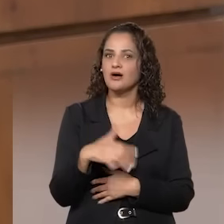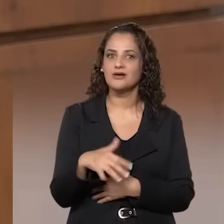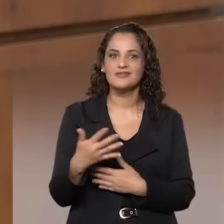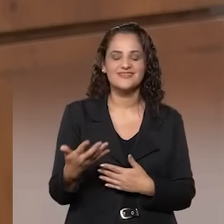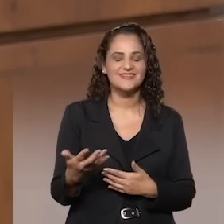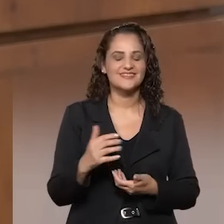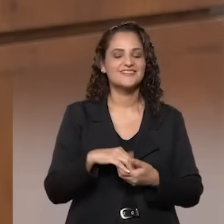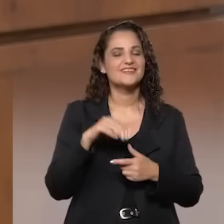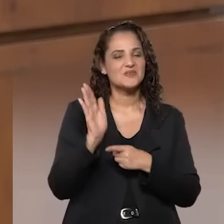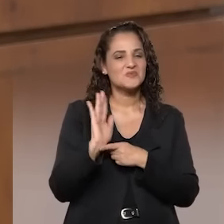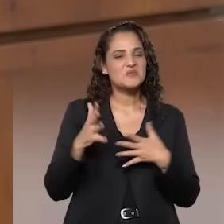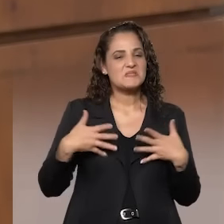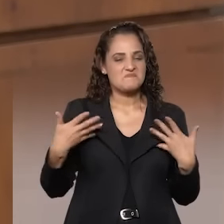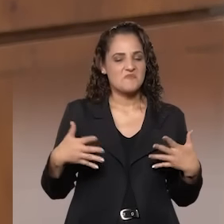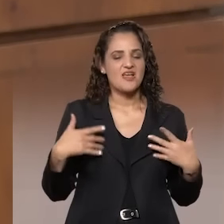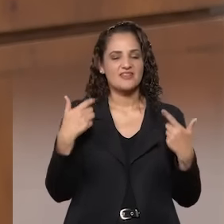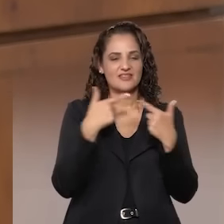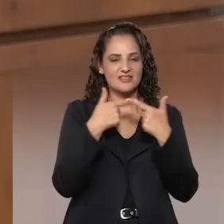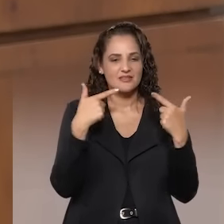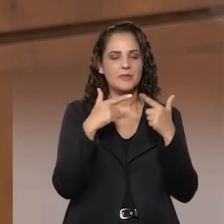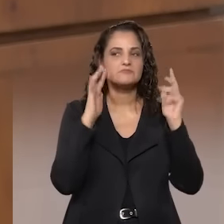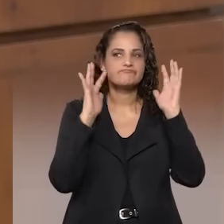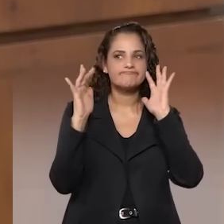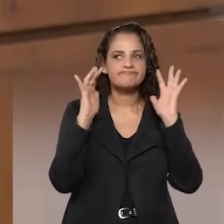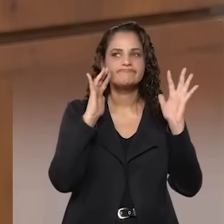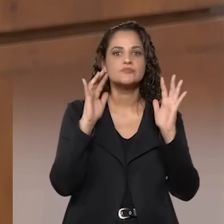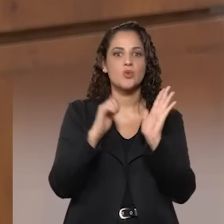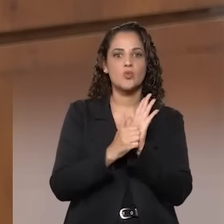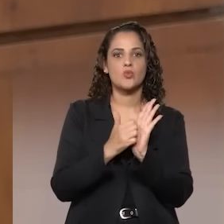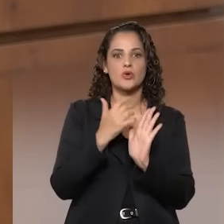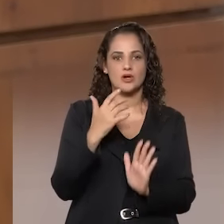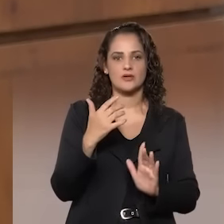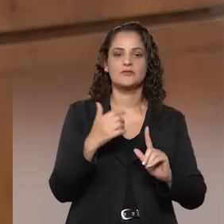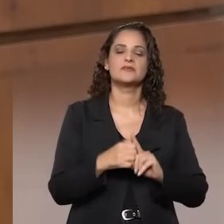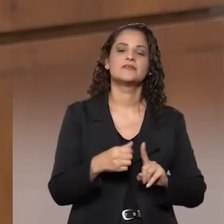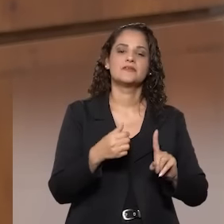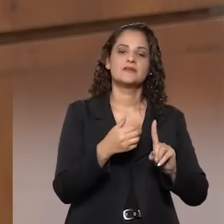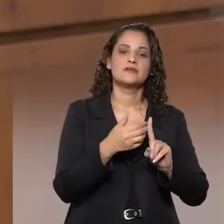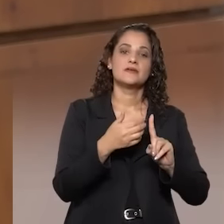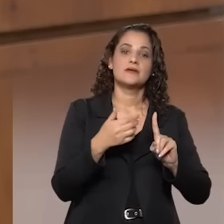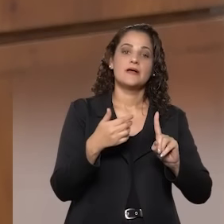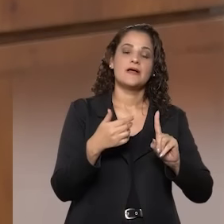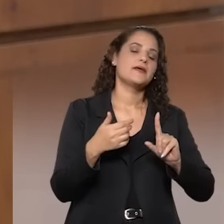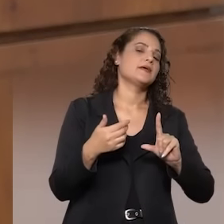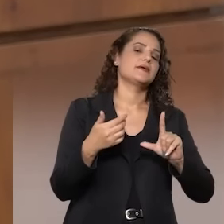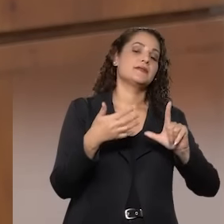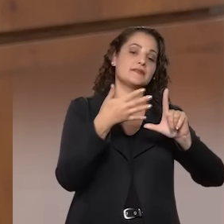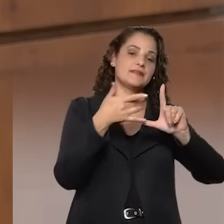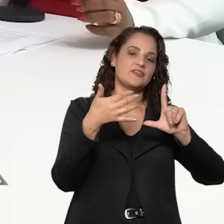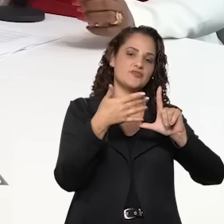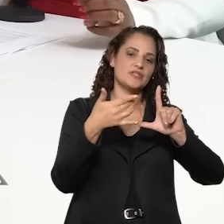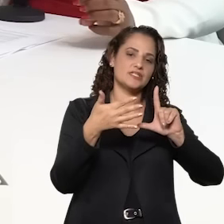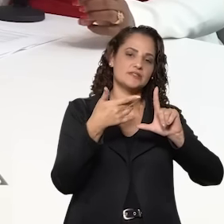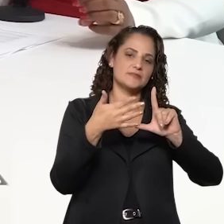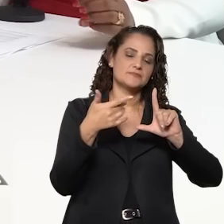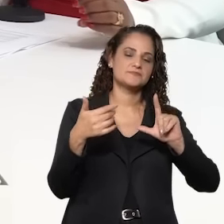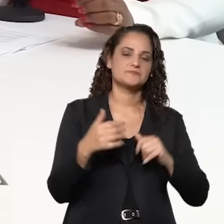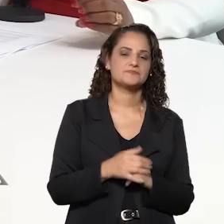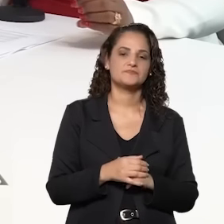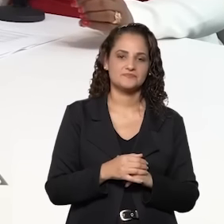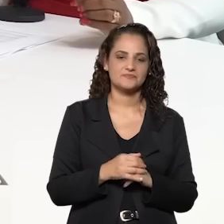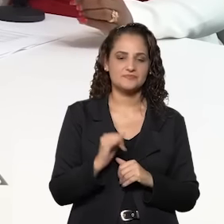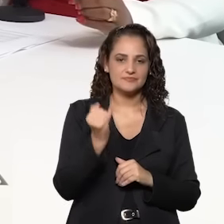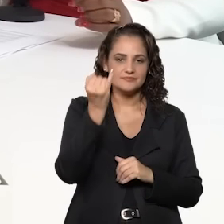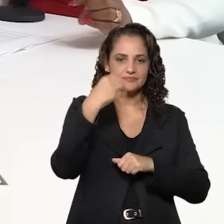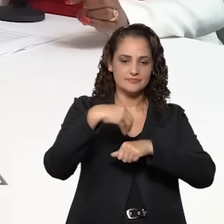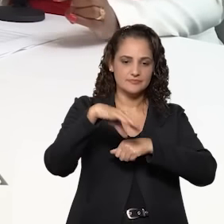lente e essa perspectiva é um filme divertido mas com muitas reflexões então no Netflix você encontra Deixa eu aproveitar esse